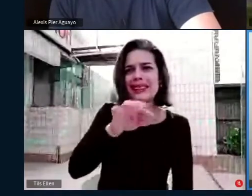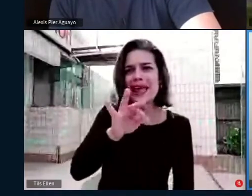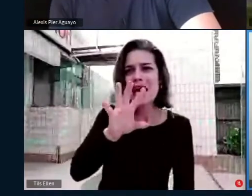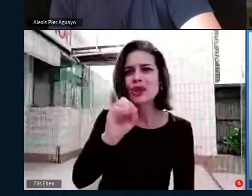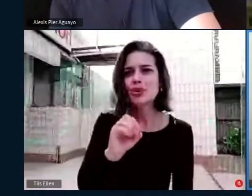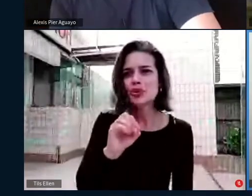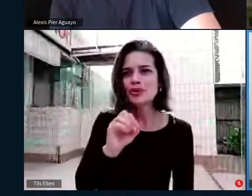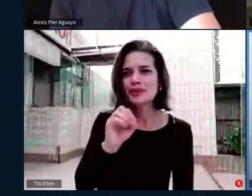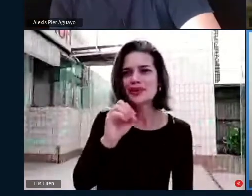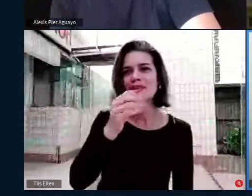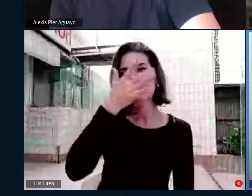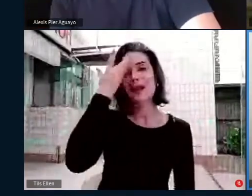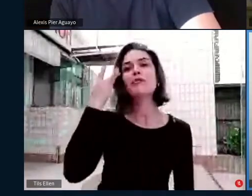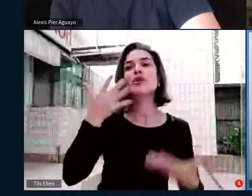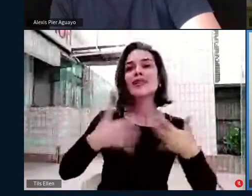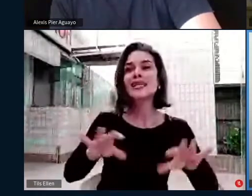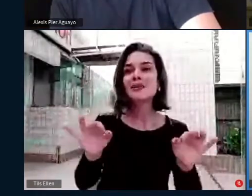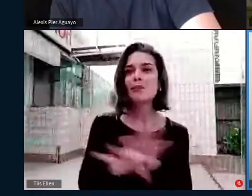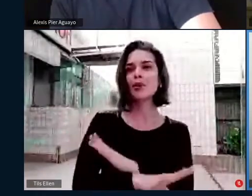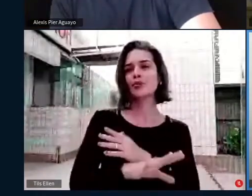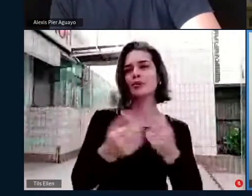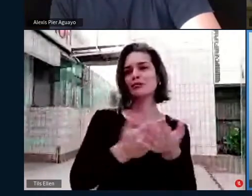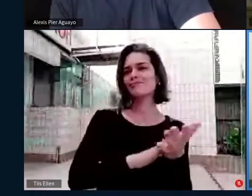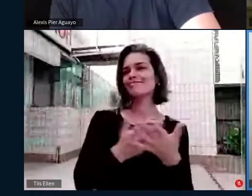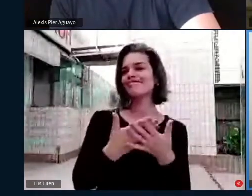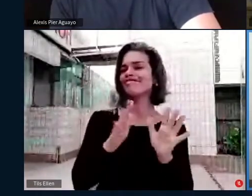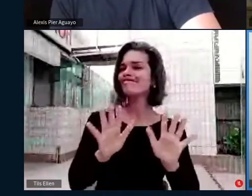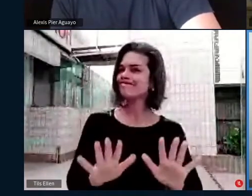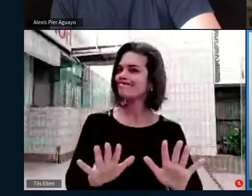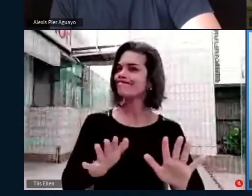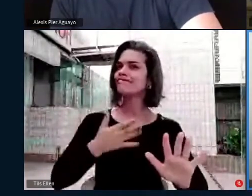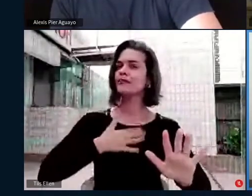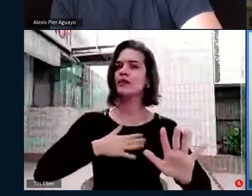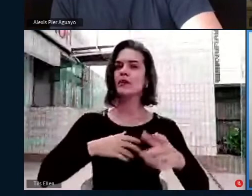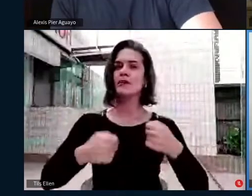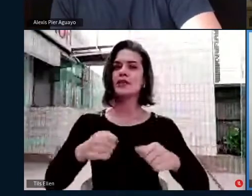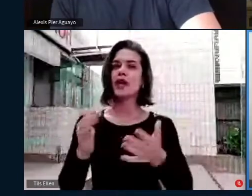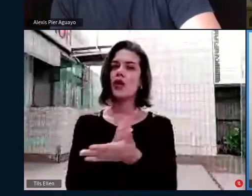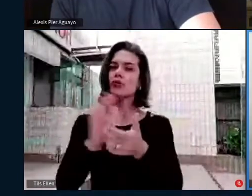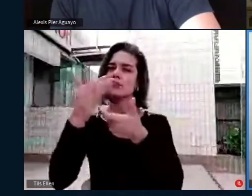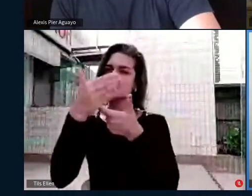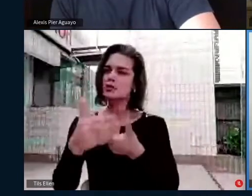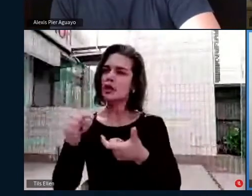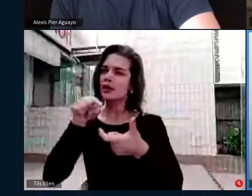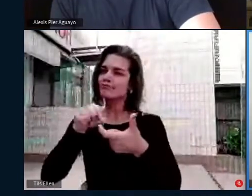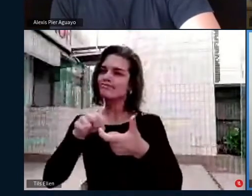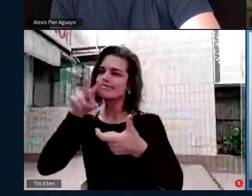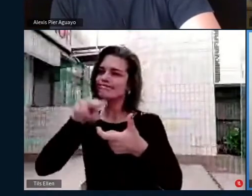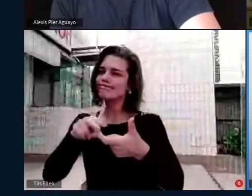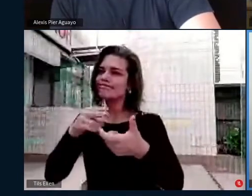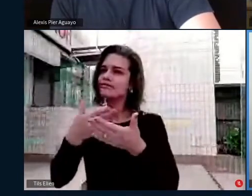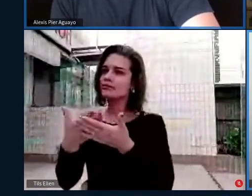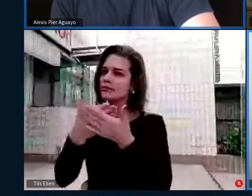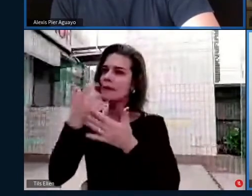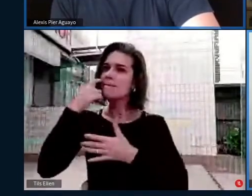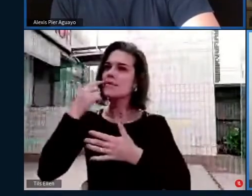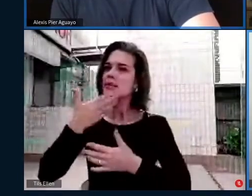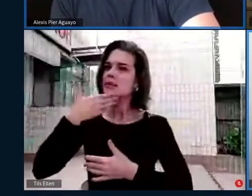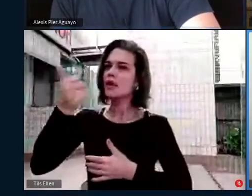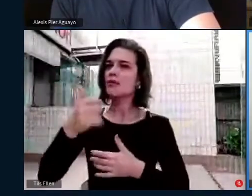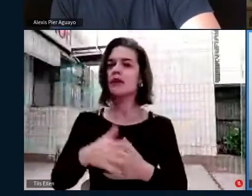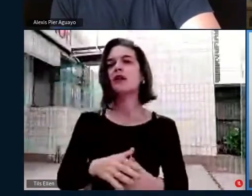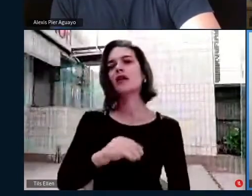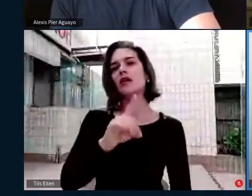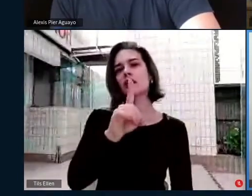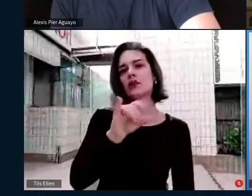Por isso, eu acho que você precisa rever alguns termos, por conta também dessa forma. Então, por exemplo, dialógico,